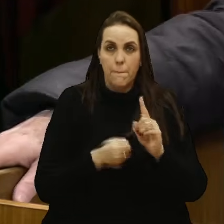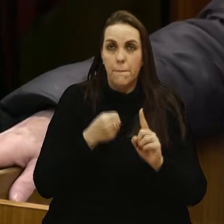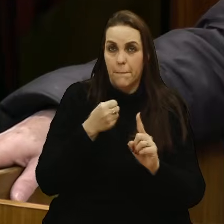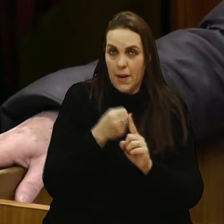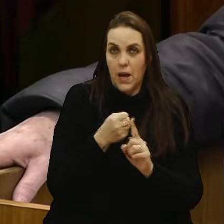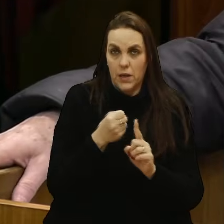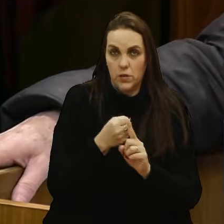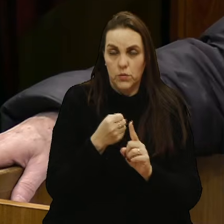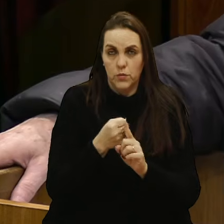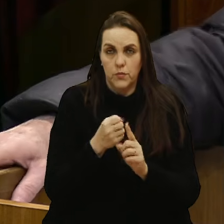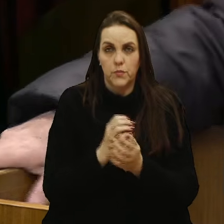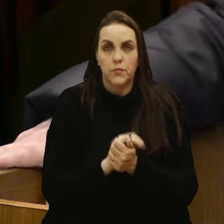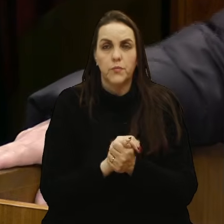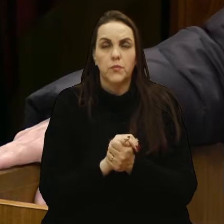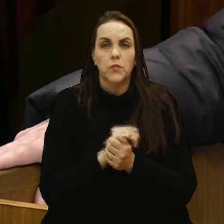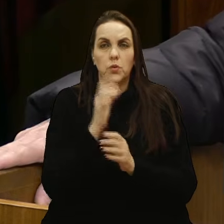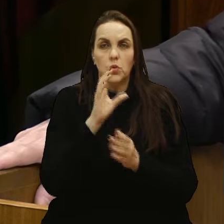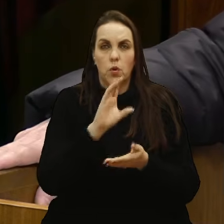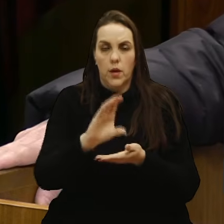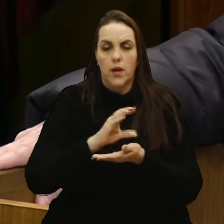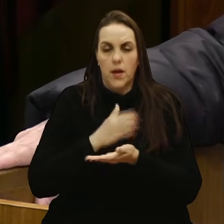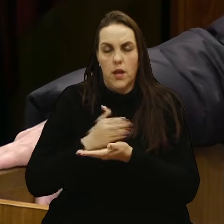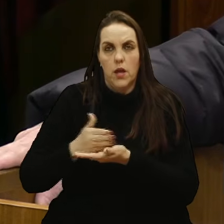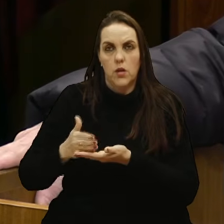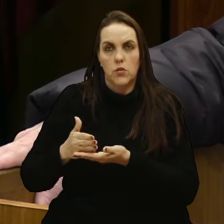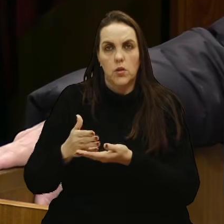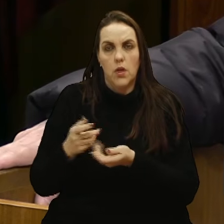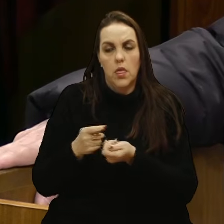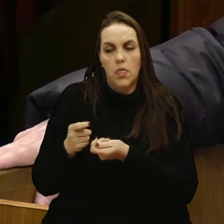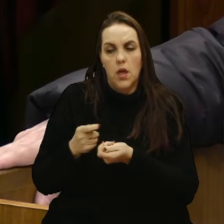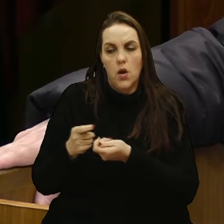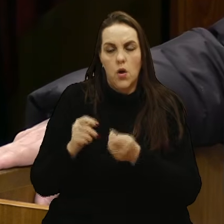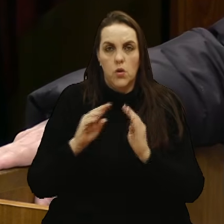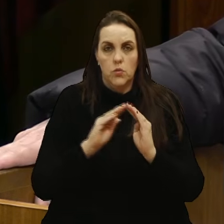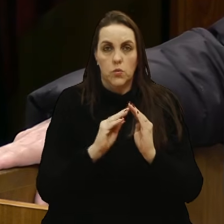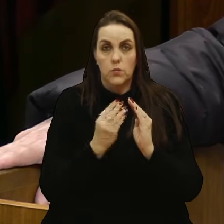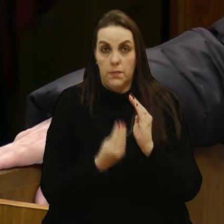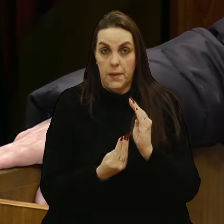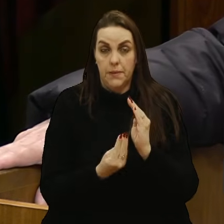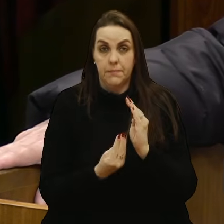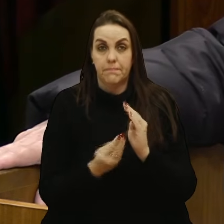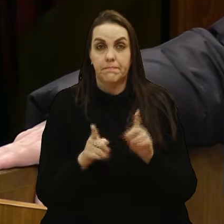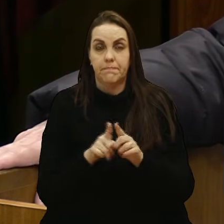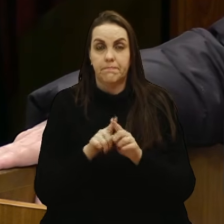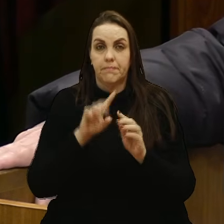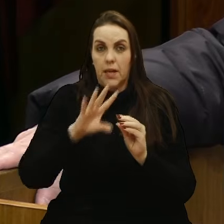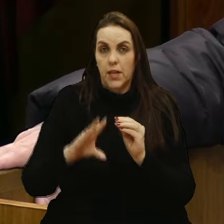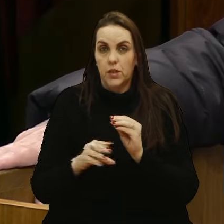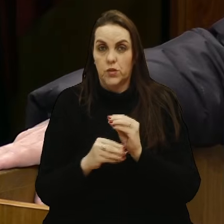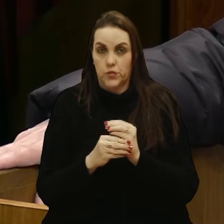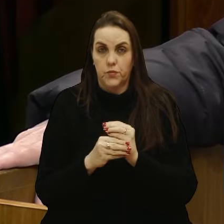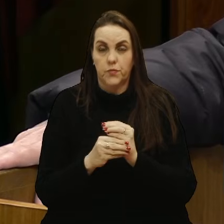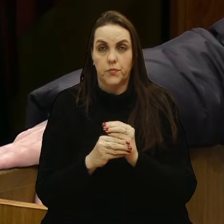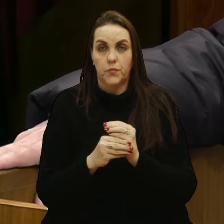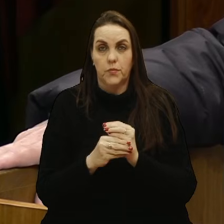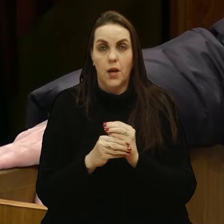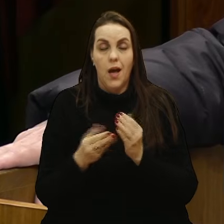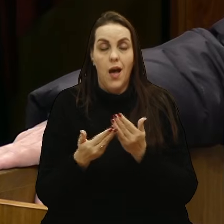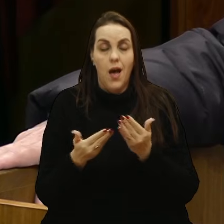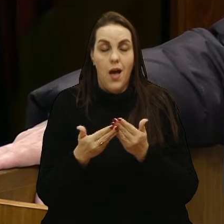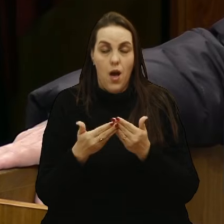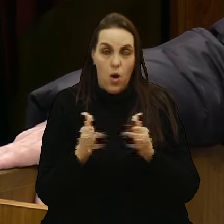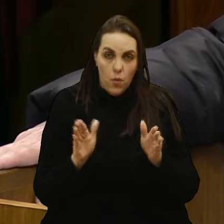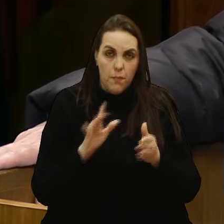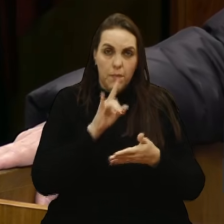desse decreto, nós estamos negociando com o SAMAI, talvez um aditivo, aumentando o contrato do